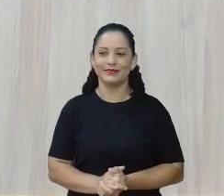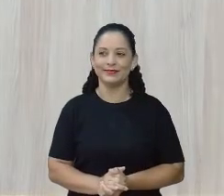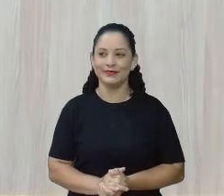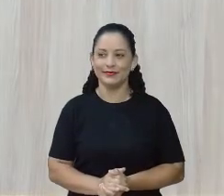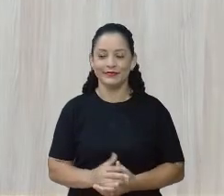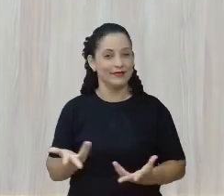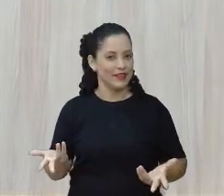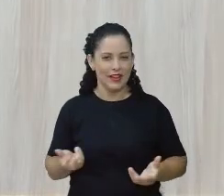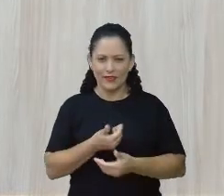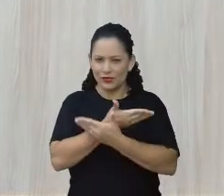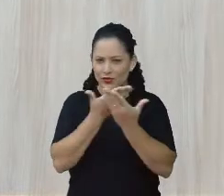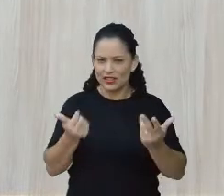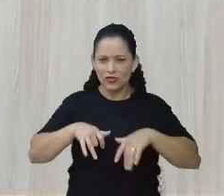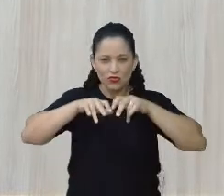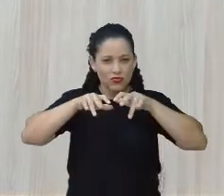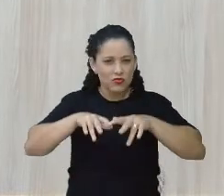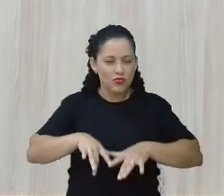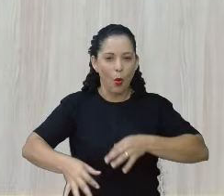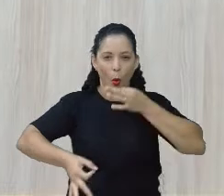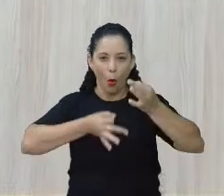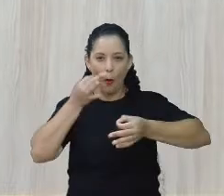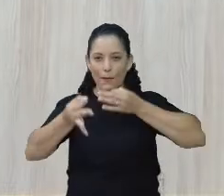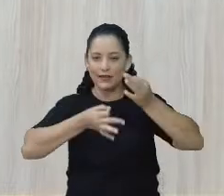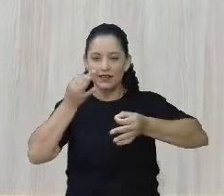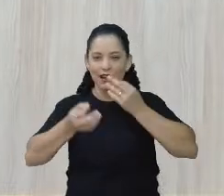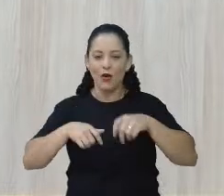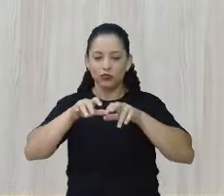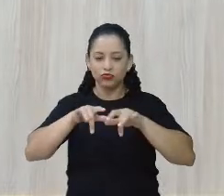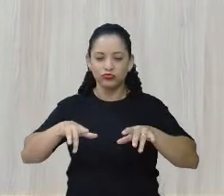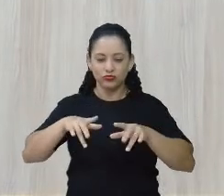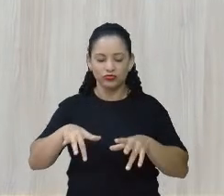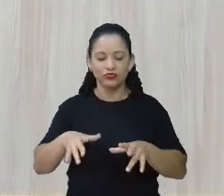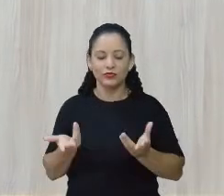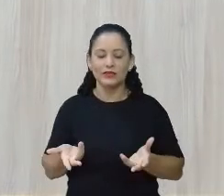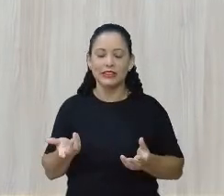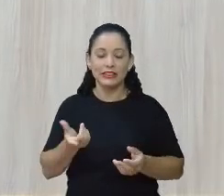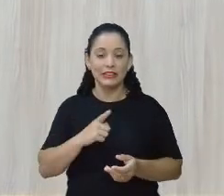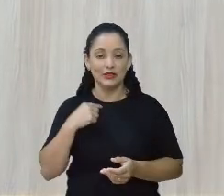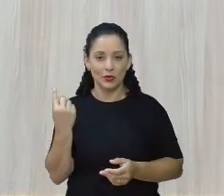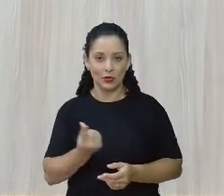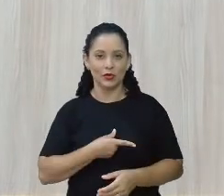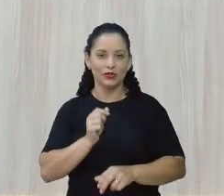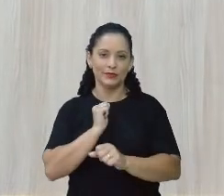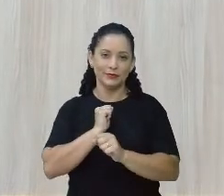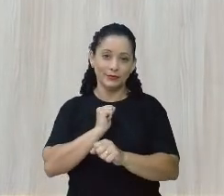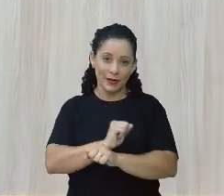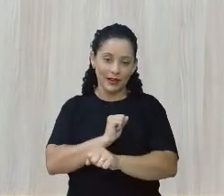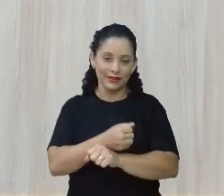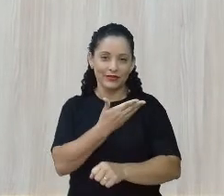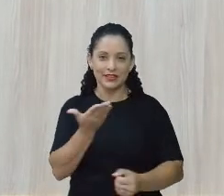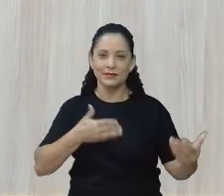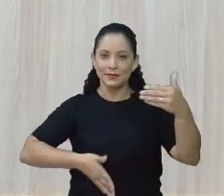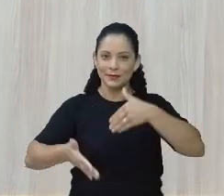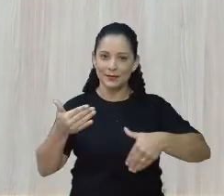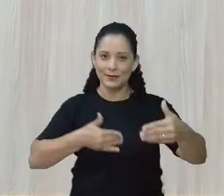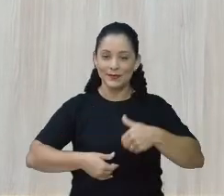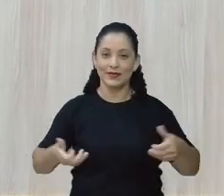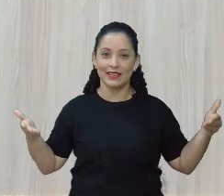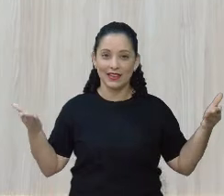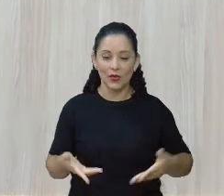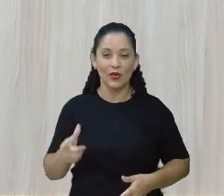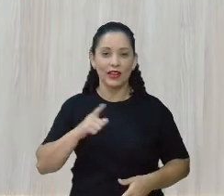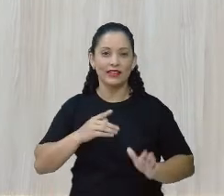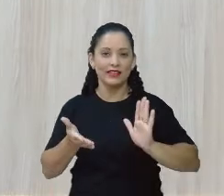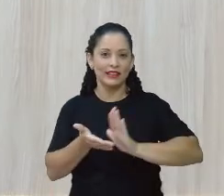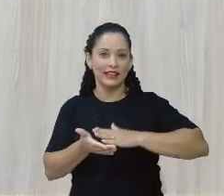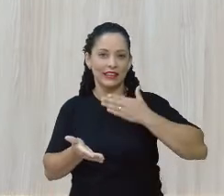Gritem, mandem emojis, comentem o que vocês quiserem, a gente vai estar aqui para escutar o que é que vocês têm a dizer, tá certo? Quem faz a tradução simultânea